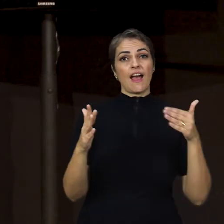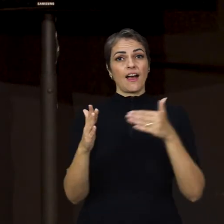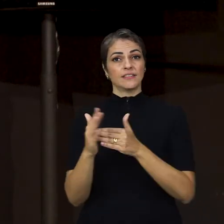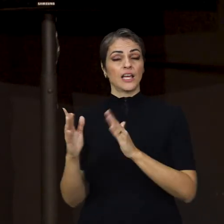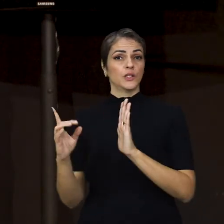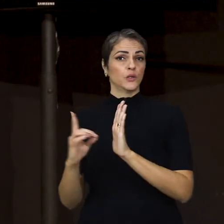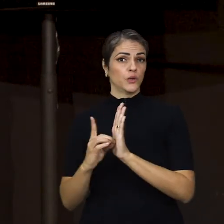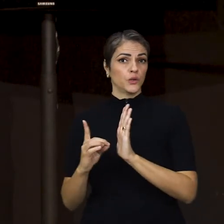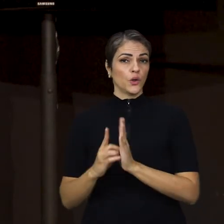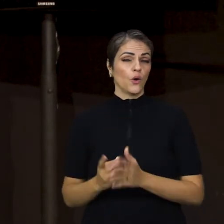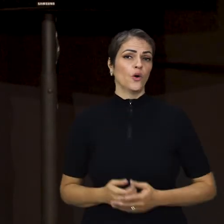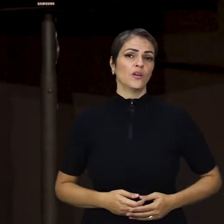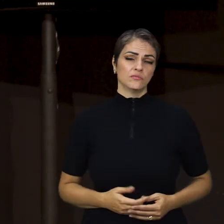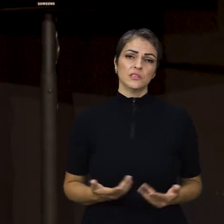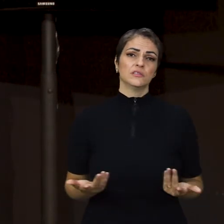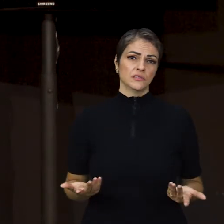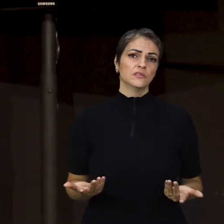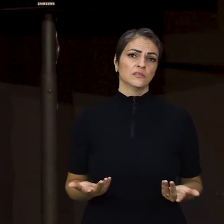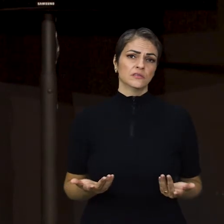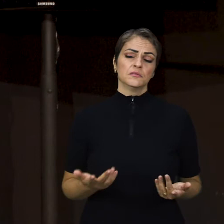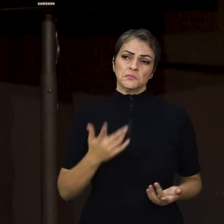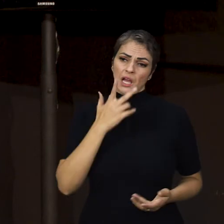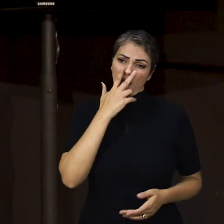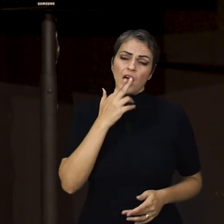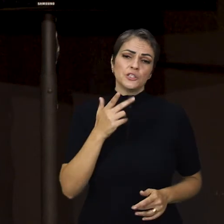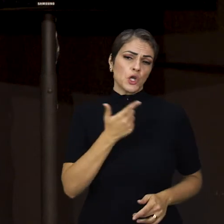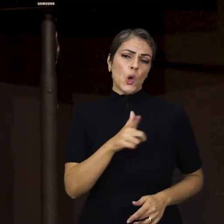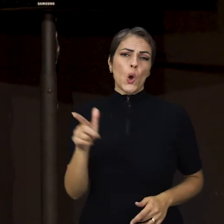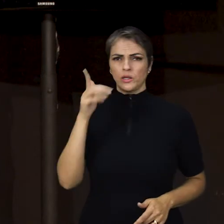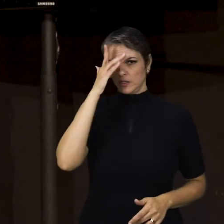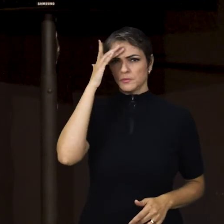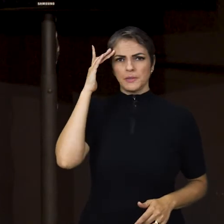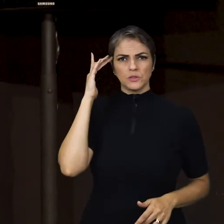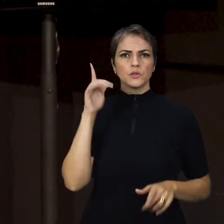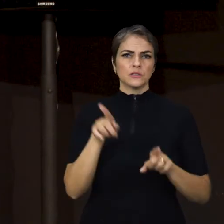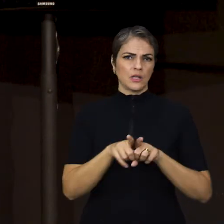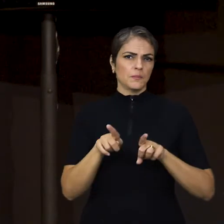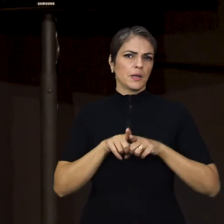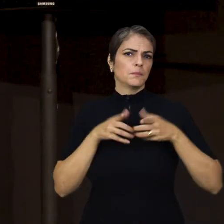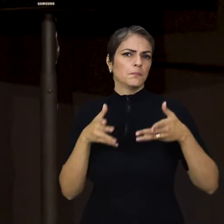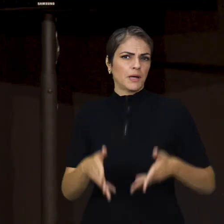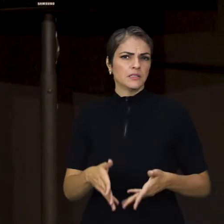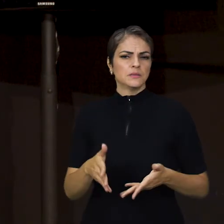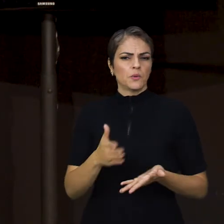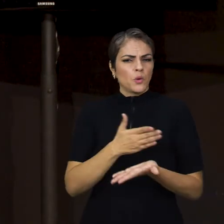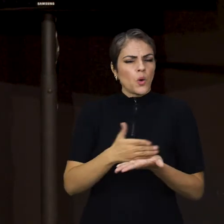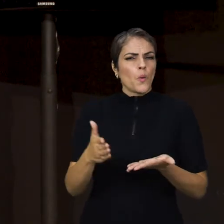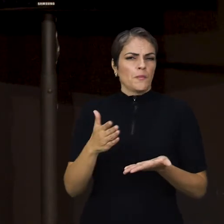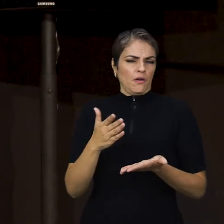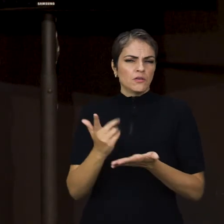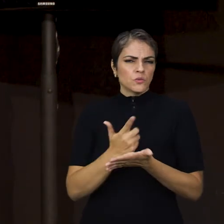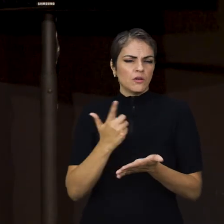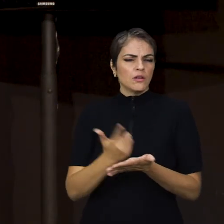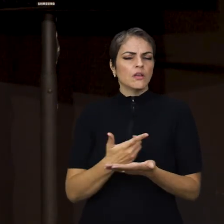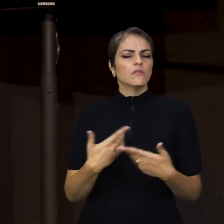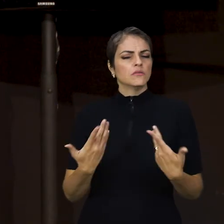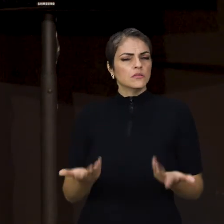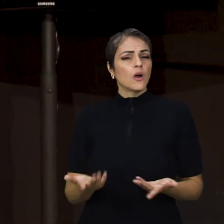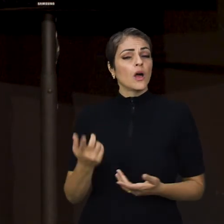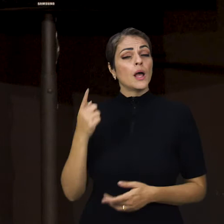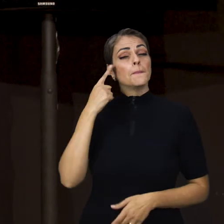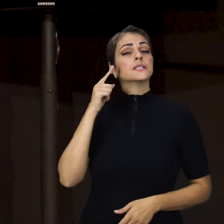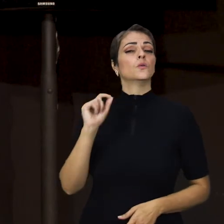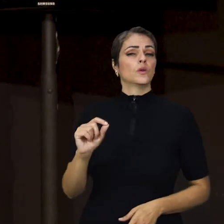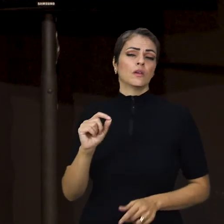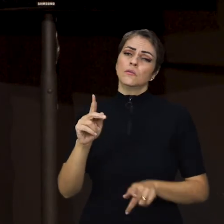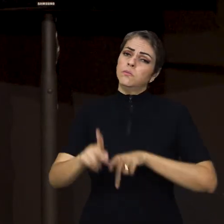provavelmente outras pessoas fizeram parte dessa composição também desses livros iniciais das Escrituras, ele estava pensando no povo de